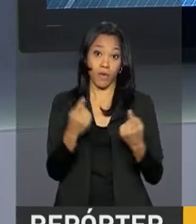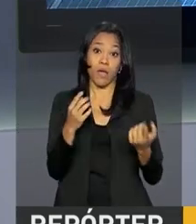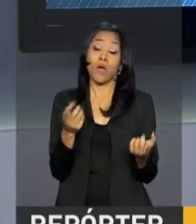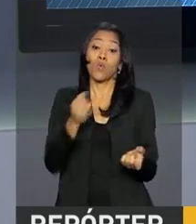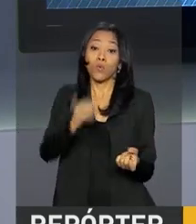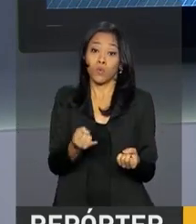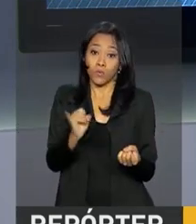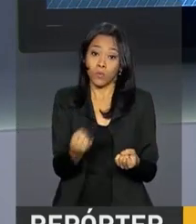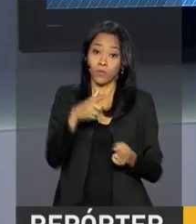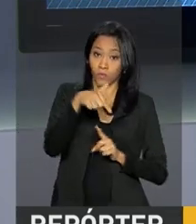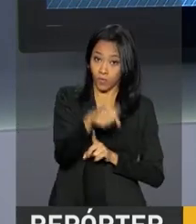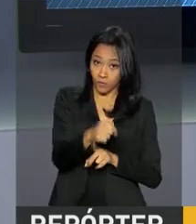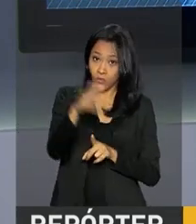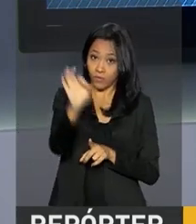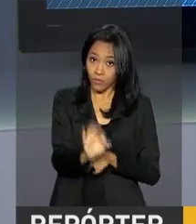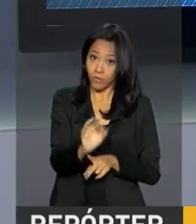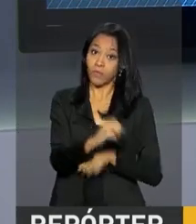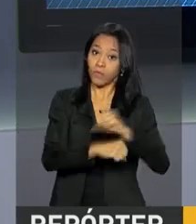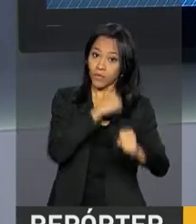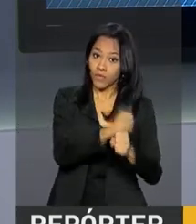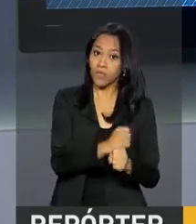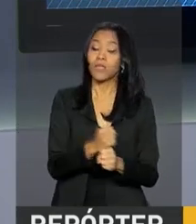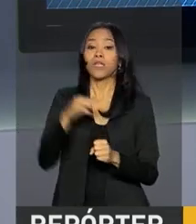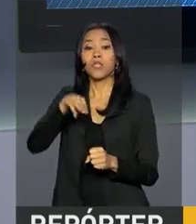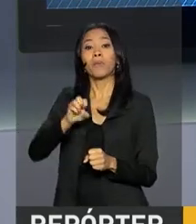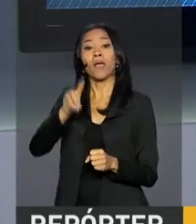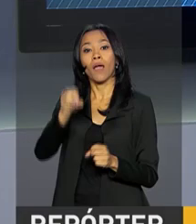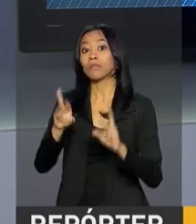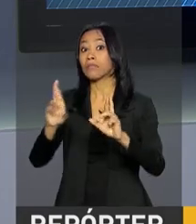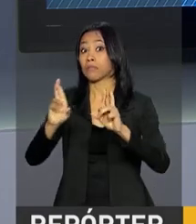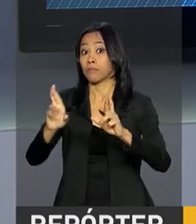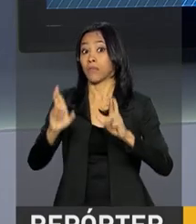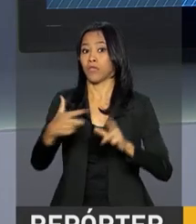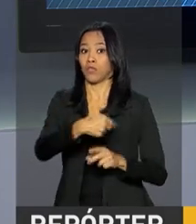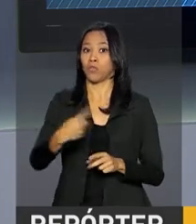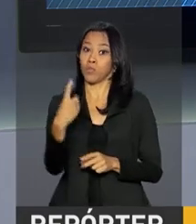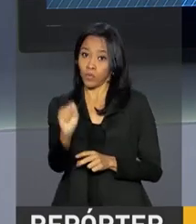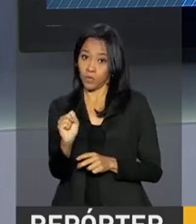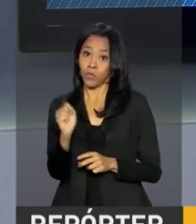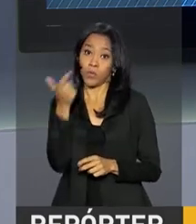7% ao ano e a expectativa do mercado financeiro é que feche 2018 em